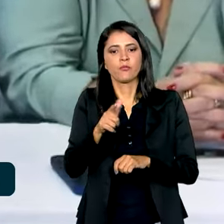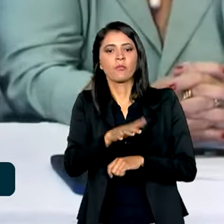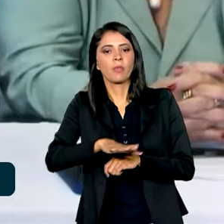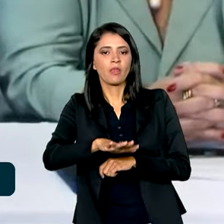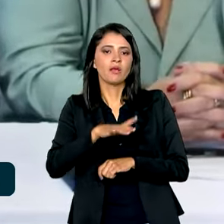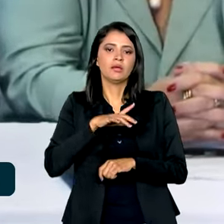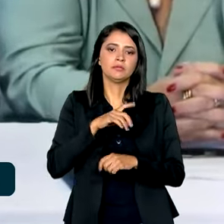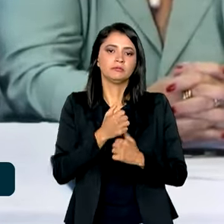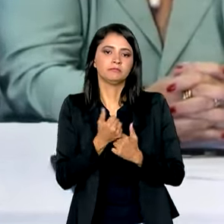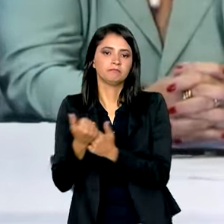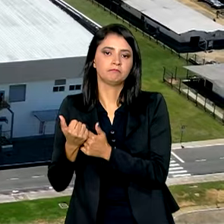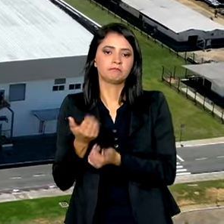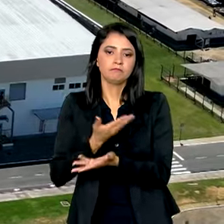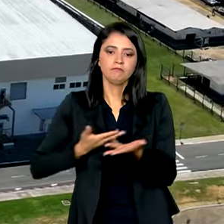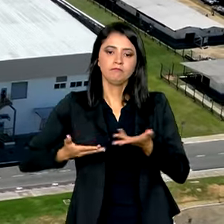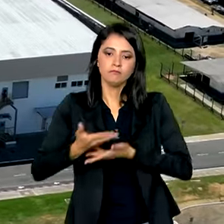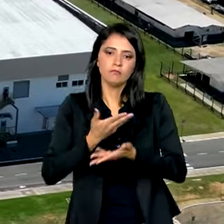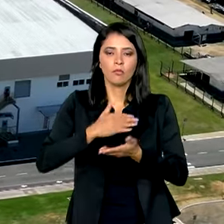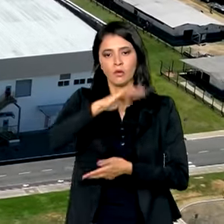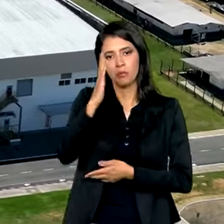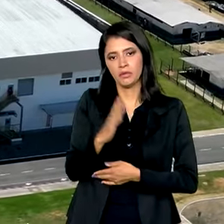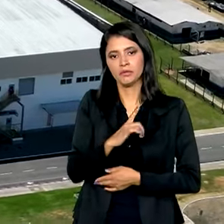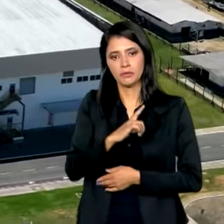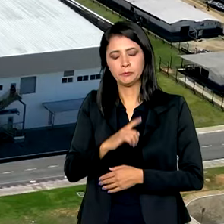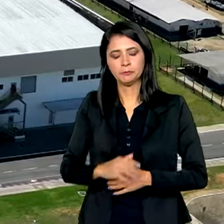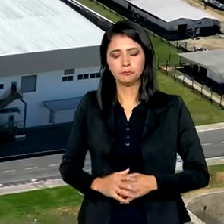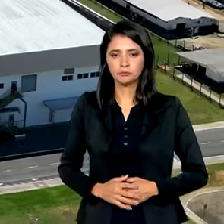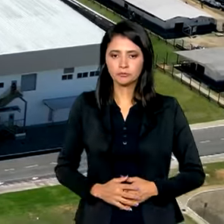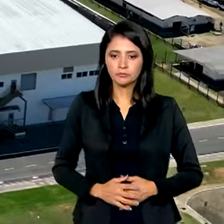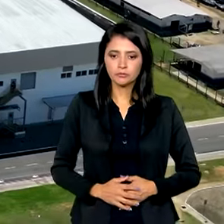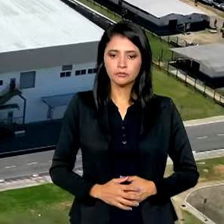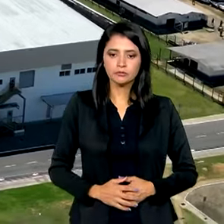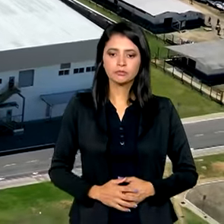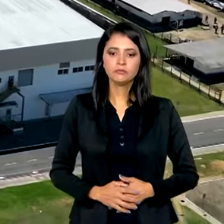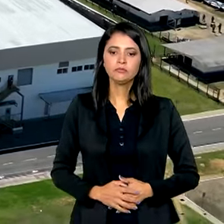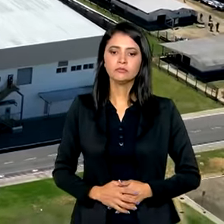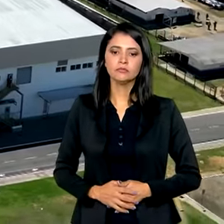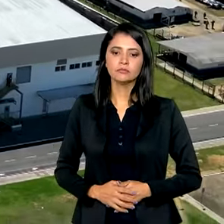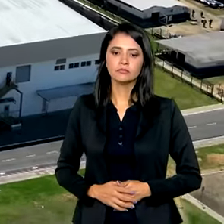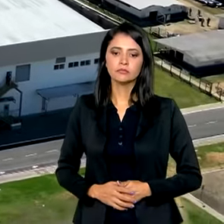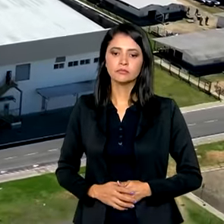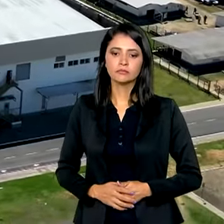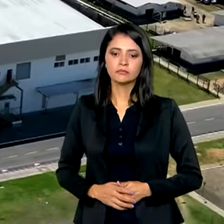dentro da linha de cooperação que o Brasil faz.